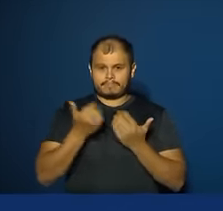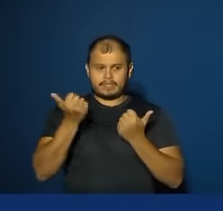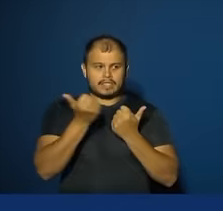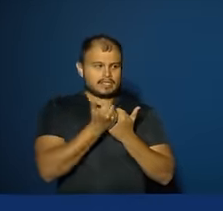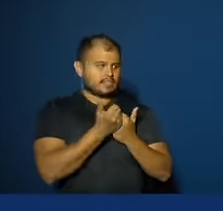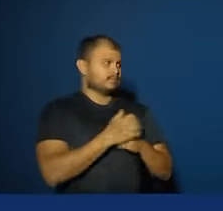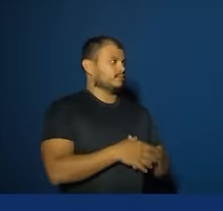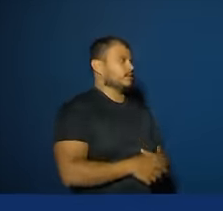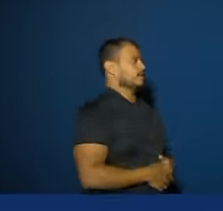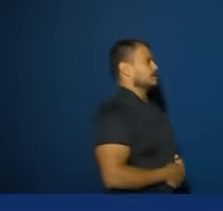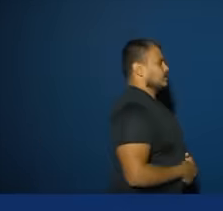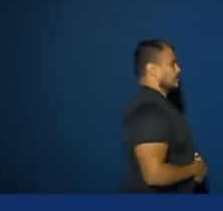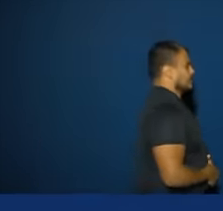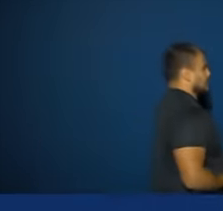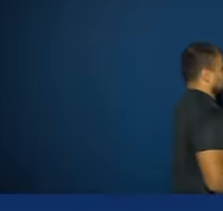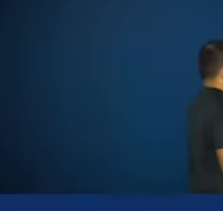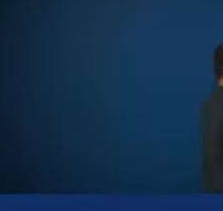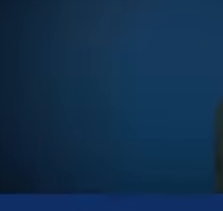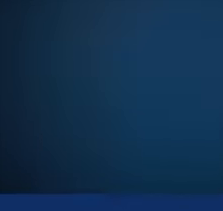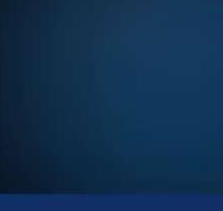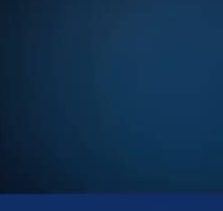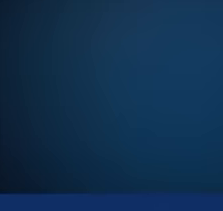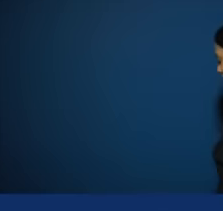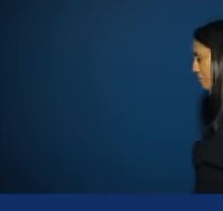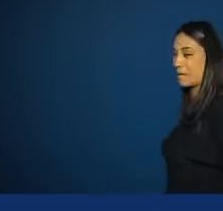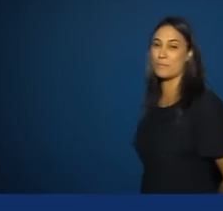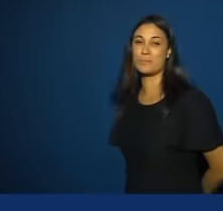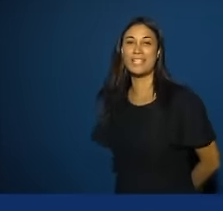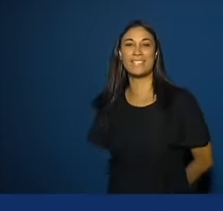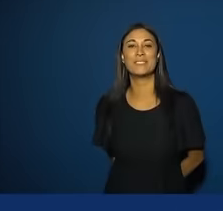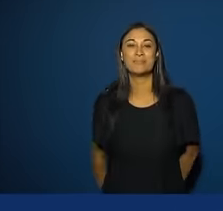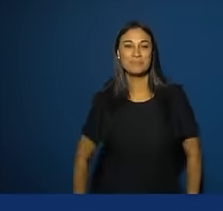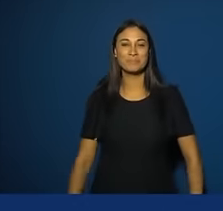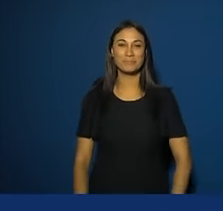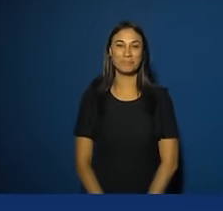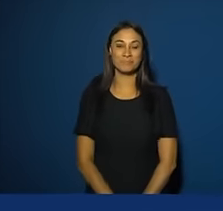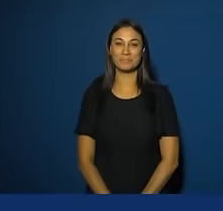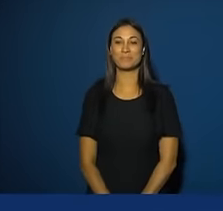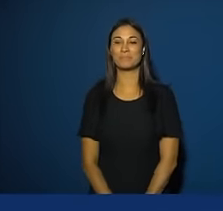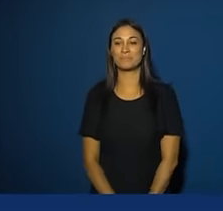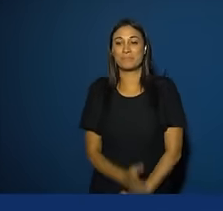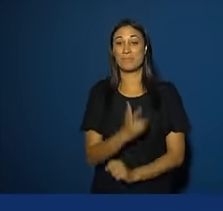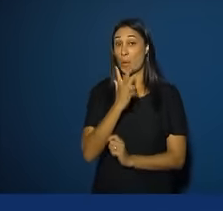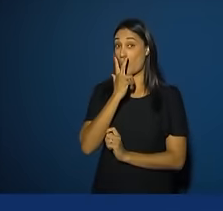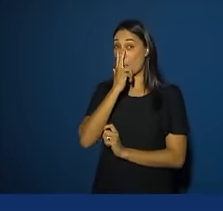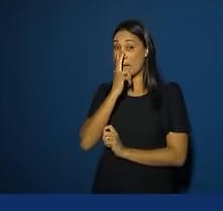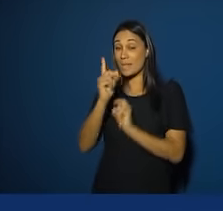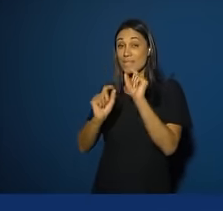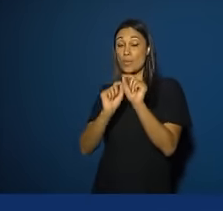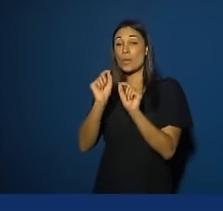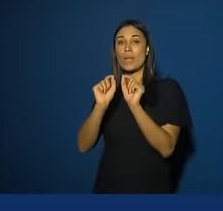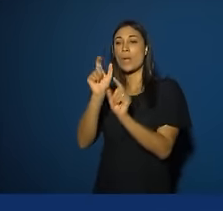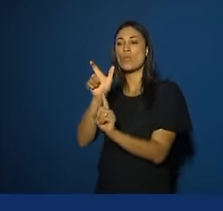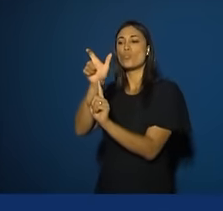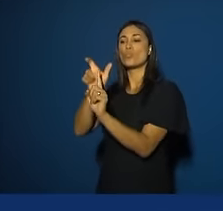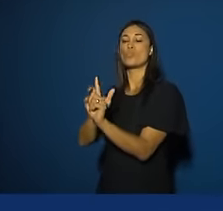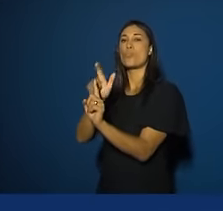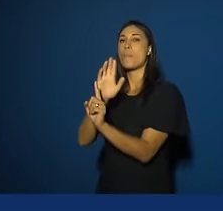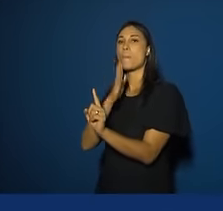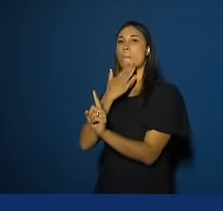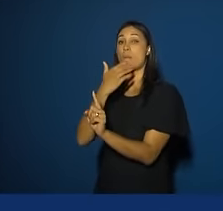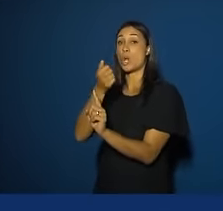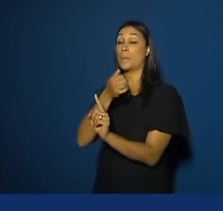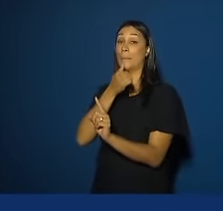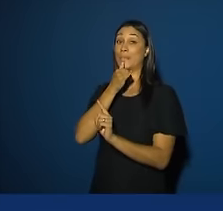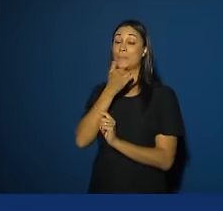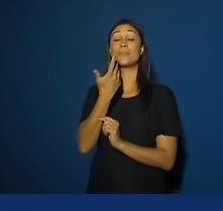trump por toda a volatilidade e controvérsias causadas também não parece ser o candidato mais próprio agora